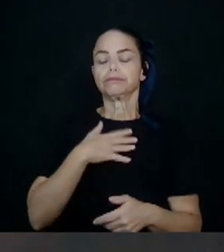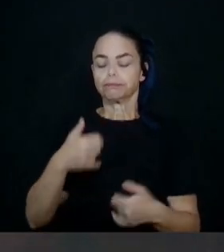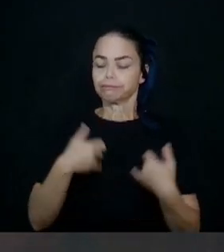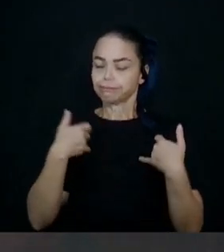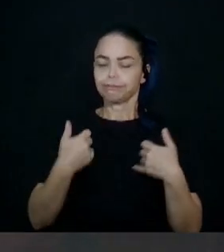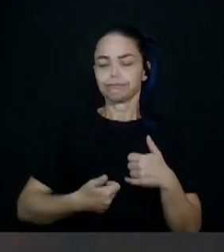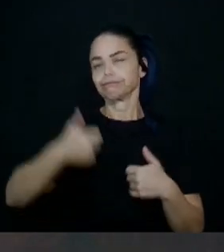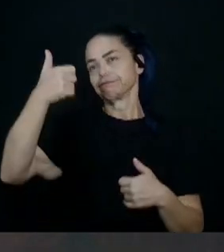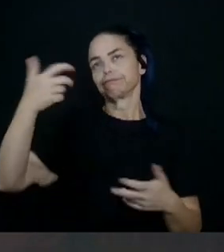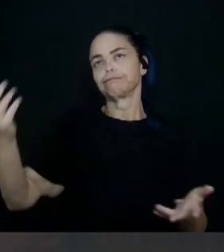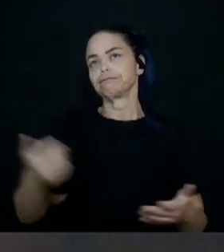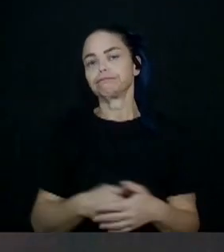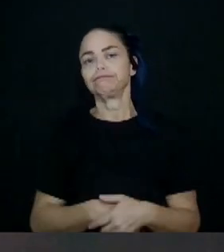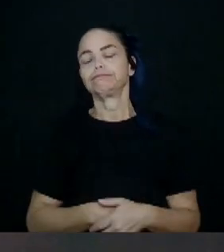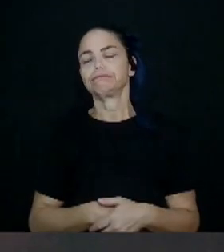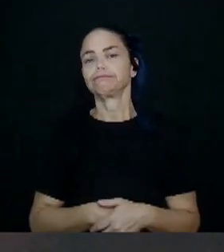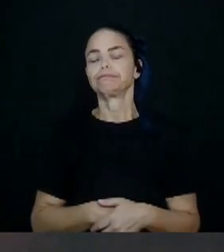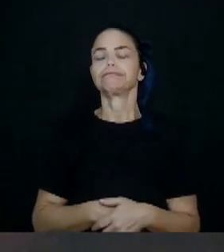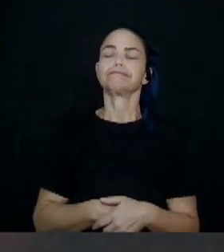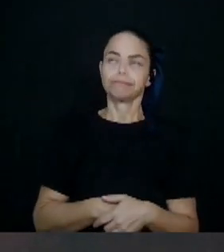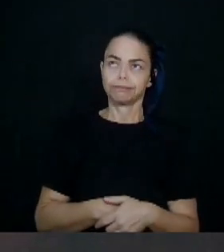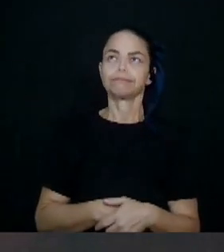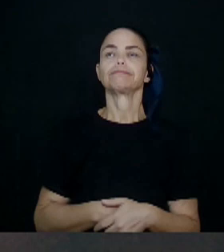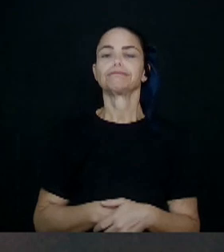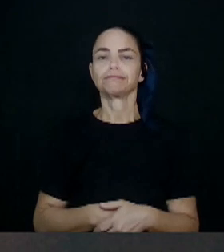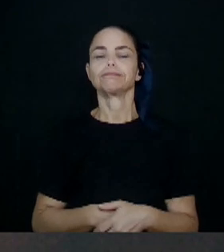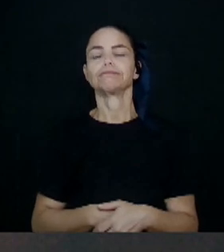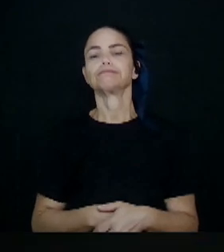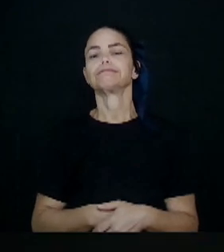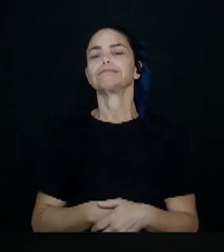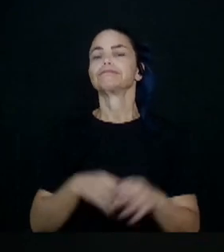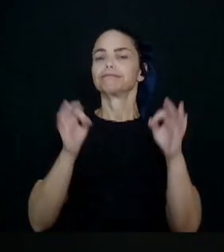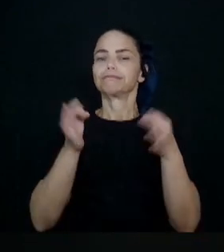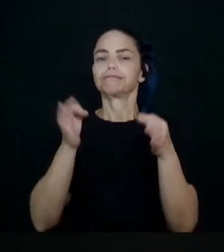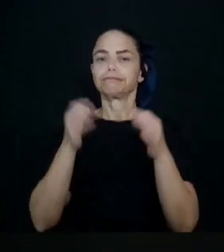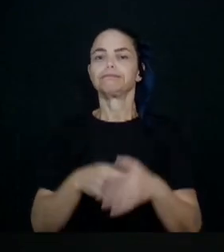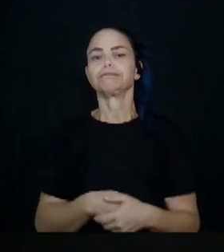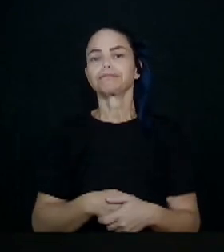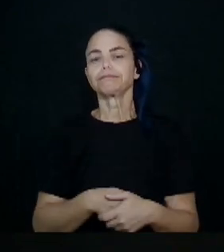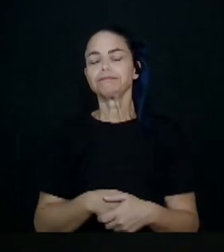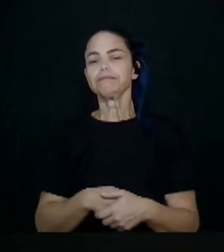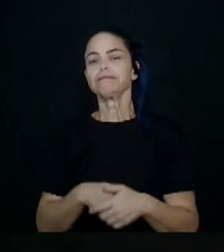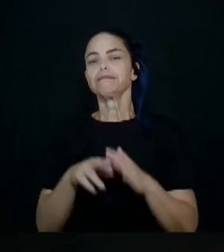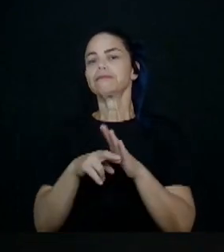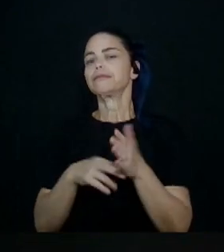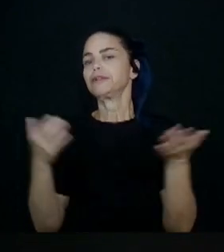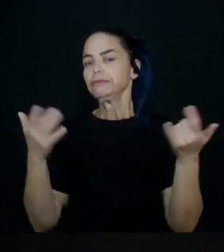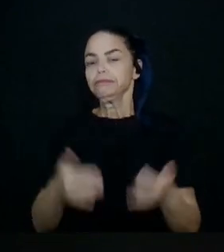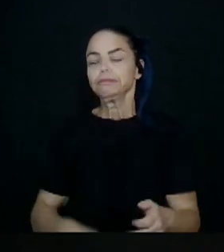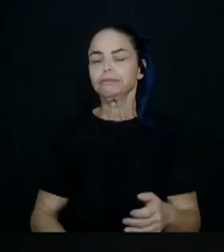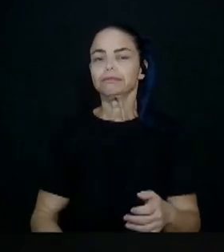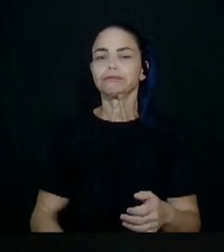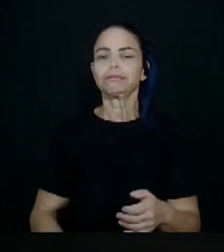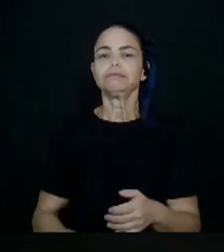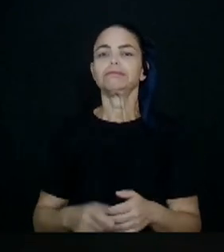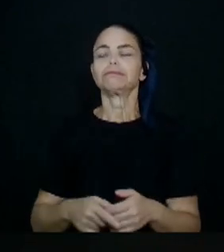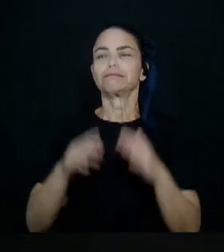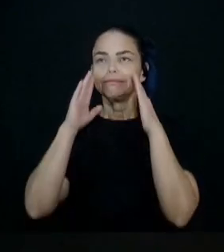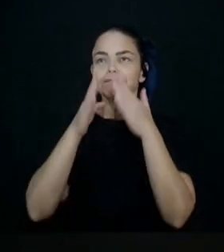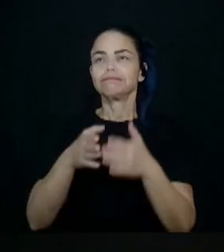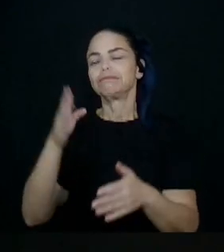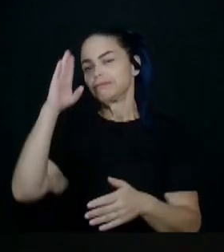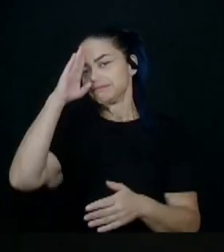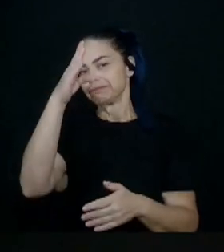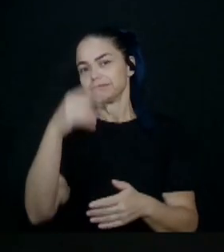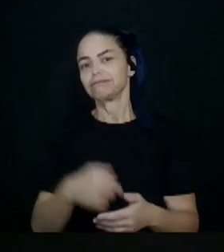Quer dizer, chega primeiro o ego do que ele. Exatamente. Você vê no programa de hoje, a gente falou, mas o ponto principal